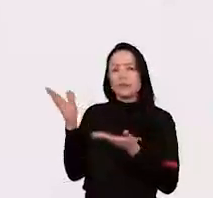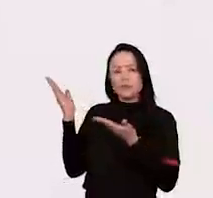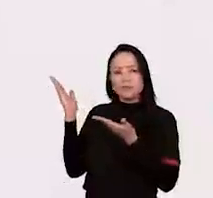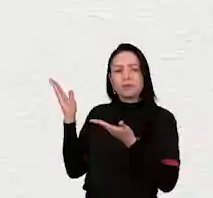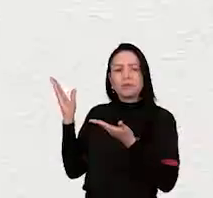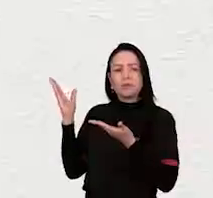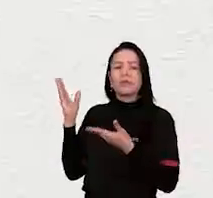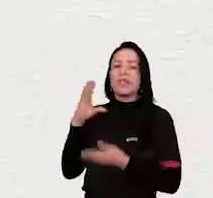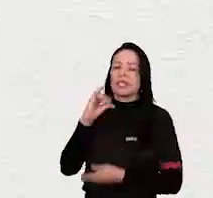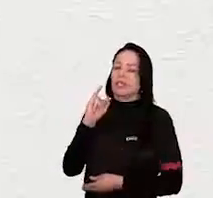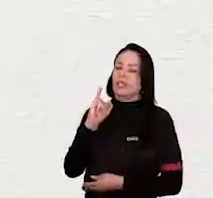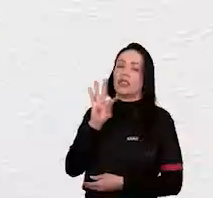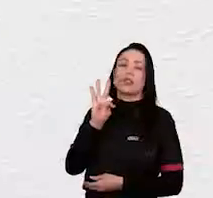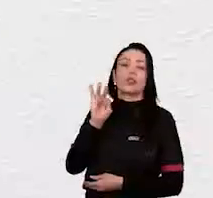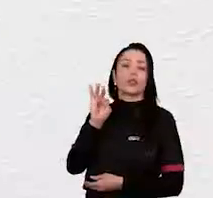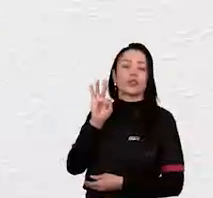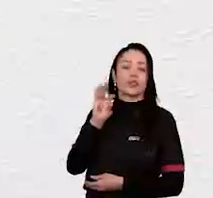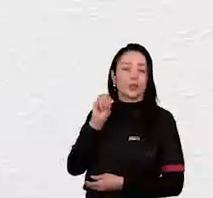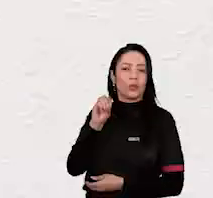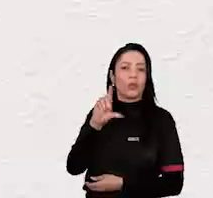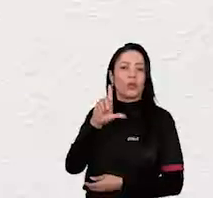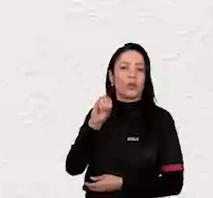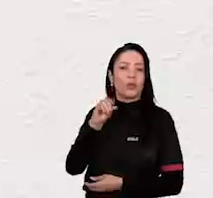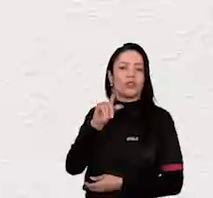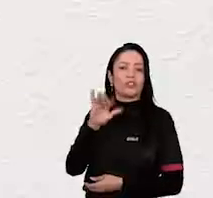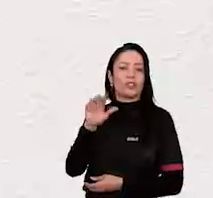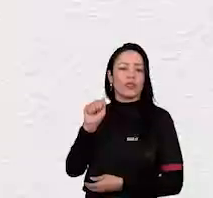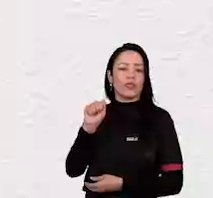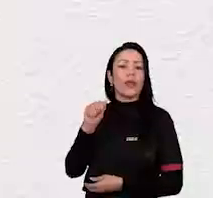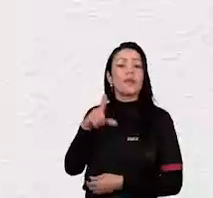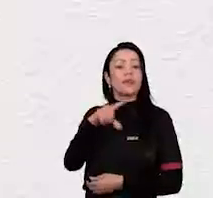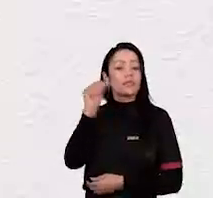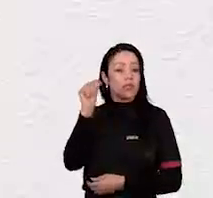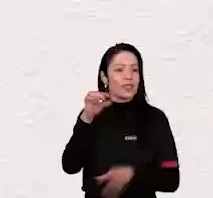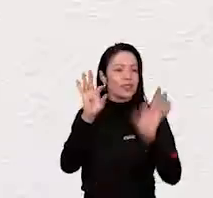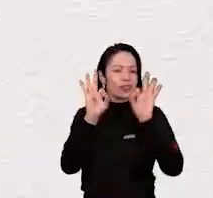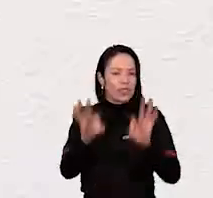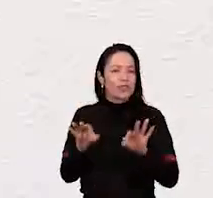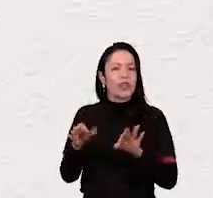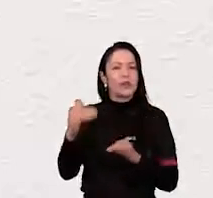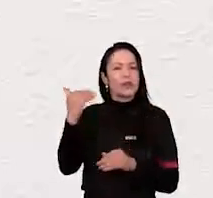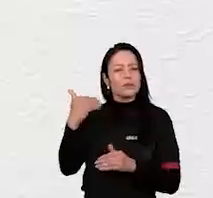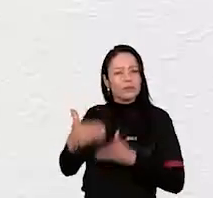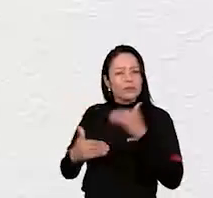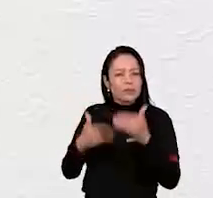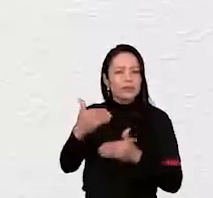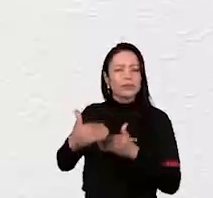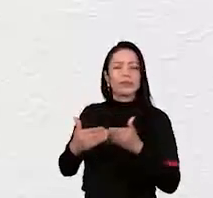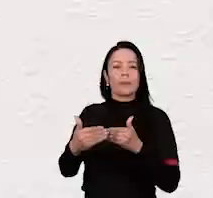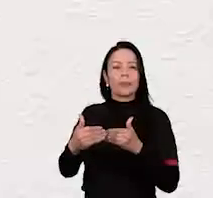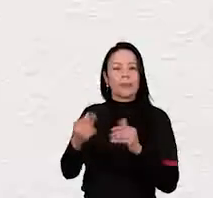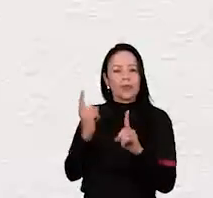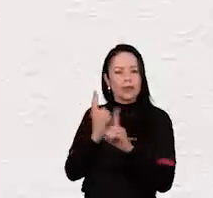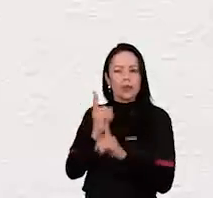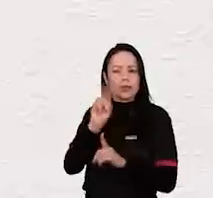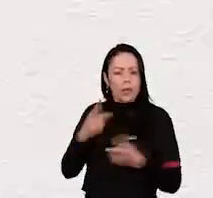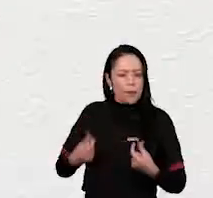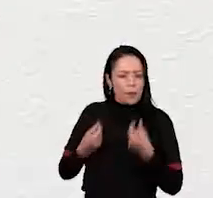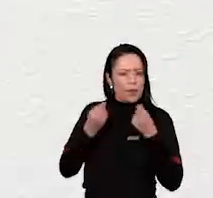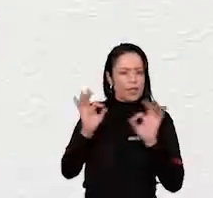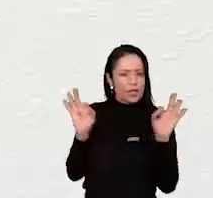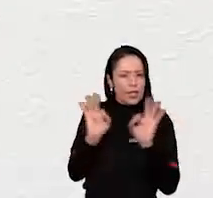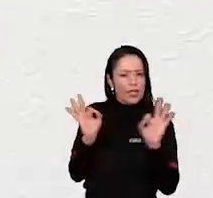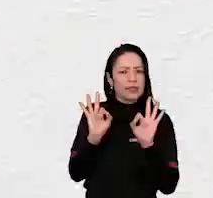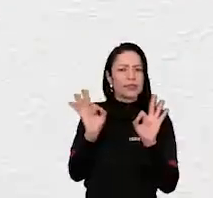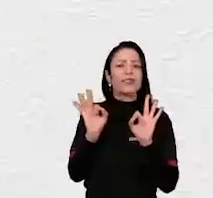citologia. Você vai fazer a escolha desse antibiótico e você fazendo esse passo a passo, olhando, tendo certeza que não tem uma neoplasia lá dentro, que